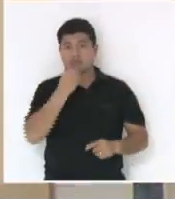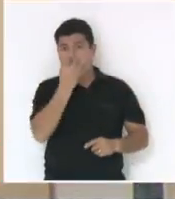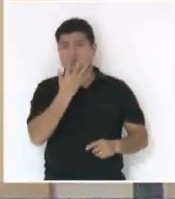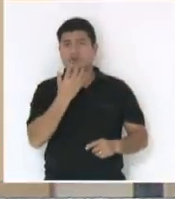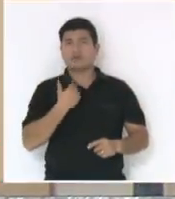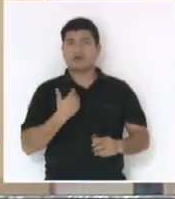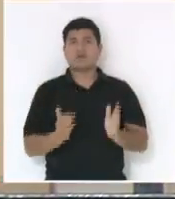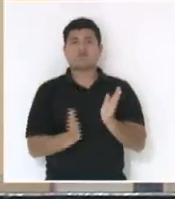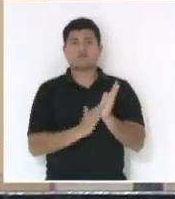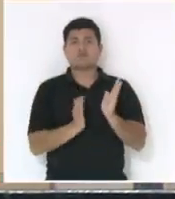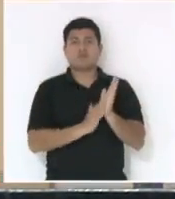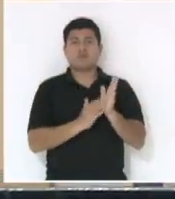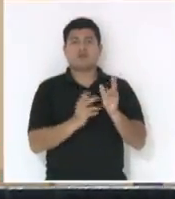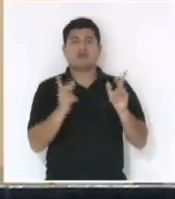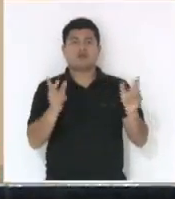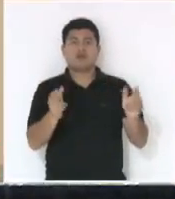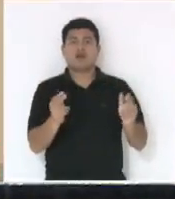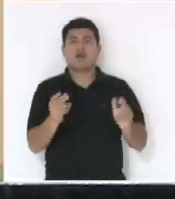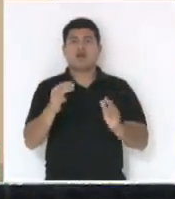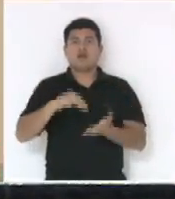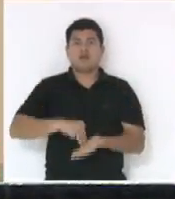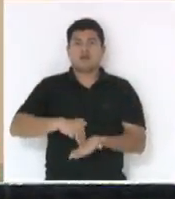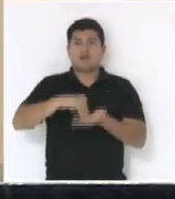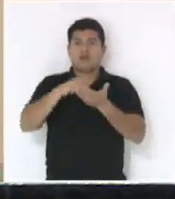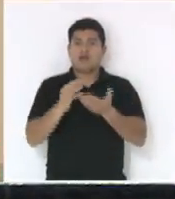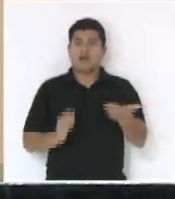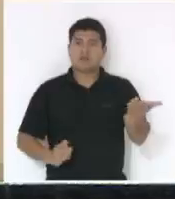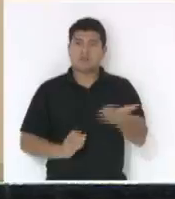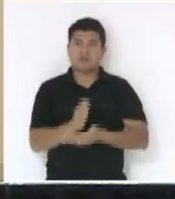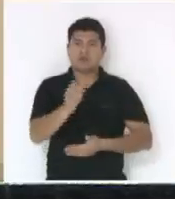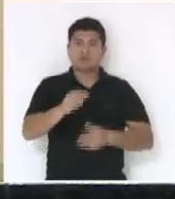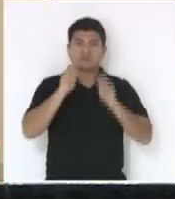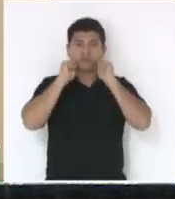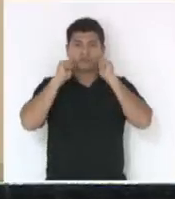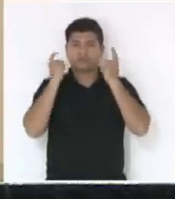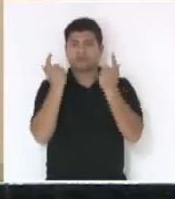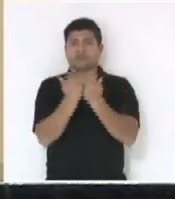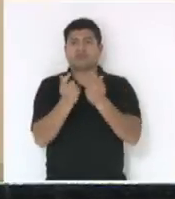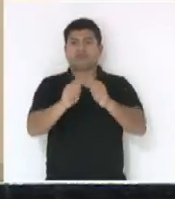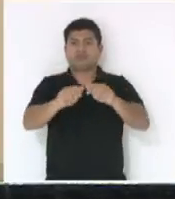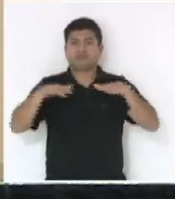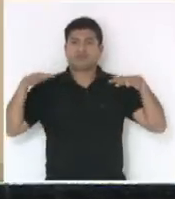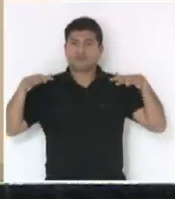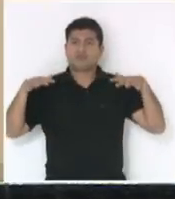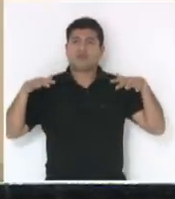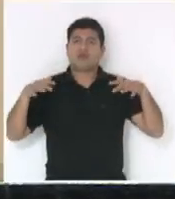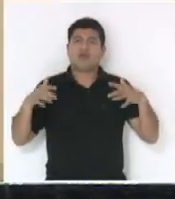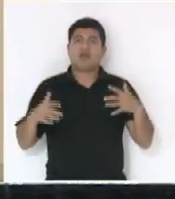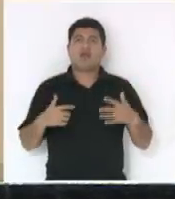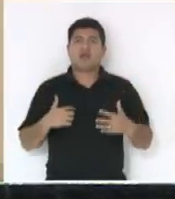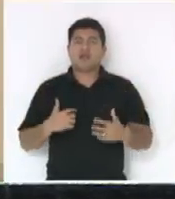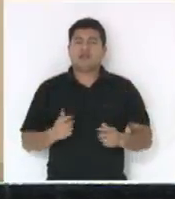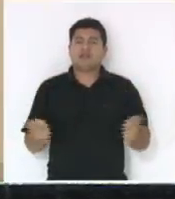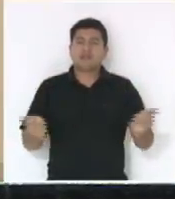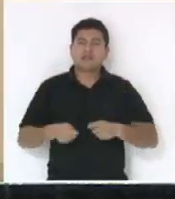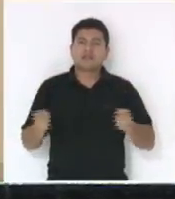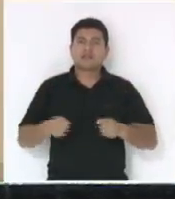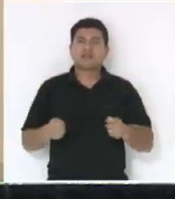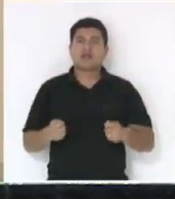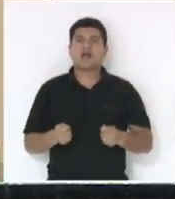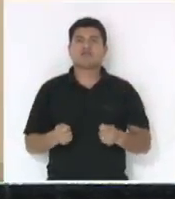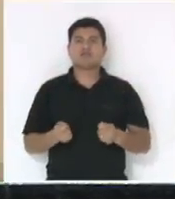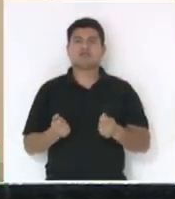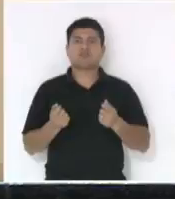que seja feita uma moção para nos aprovar em plenário. Muito bom. Porque aí ela tem mais... Vamos dizer, tem mais peso, em